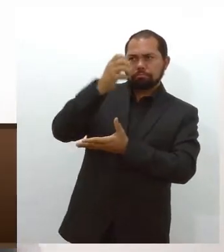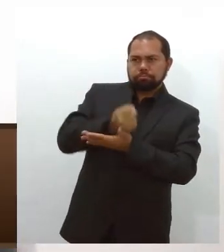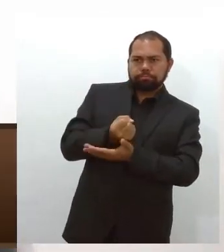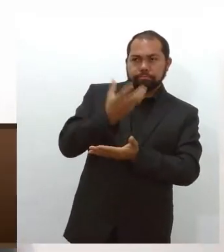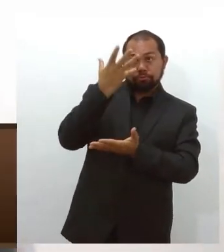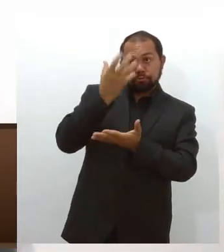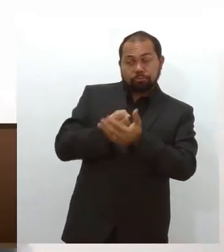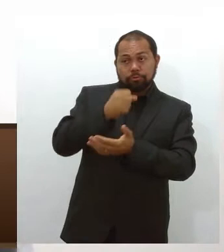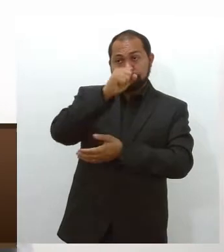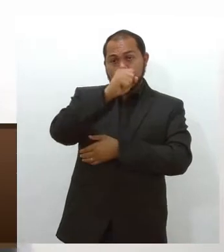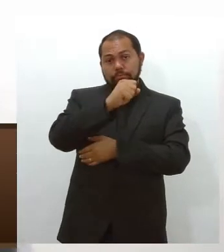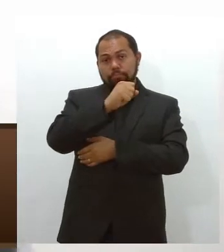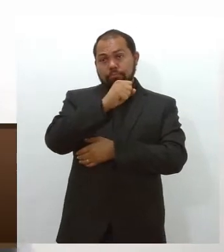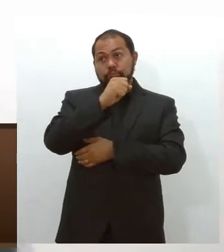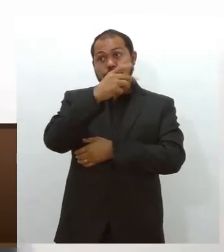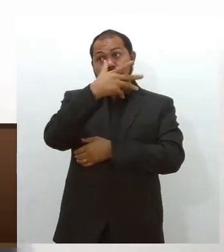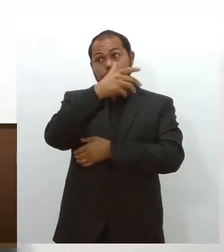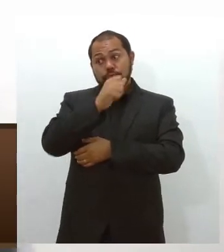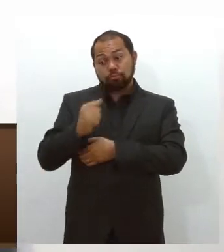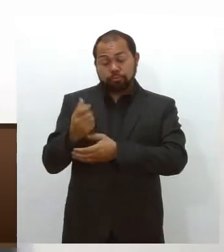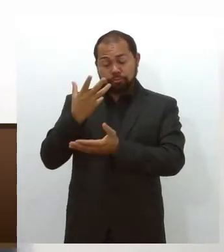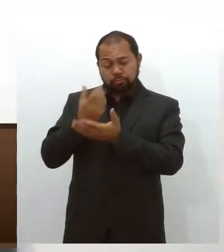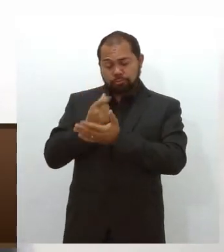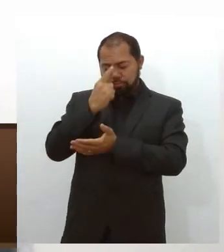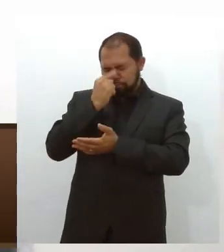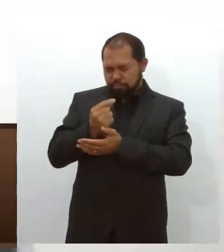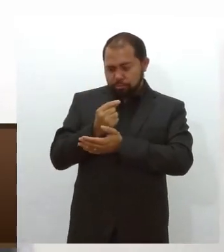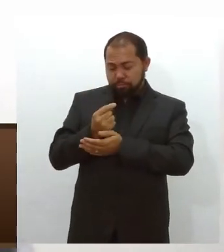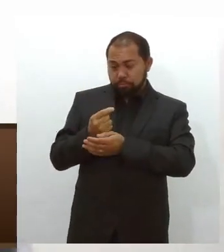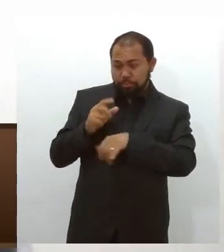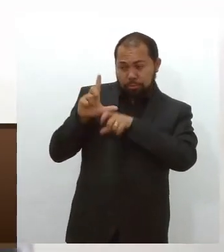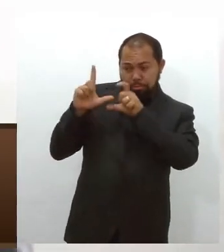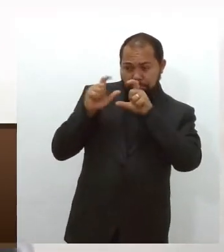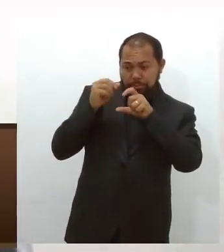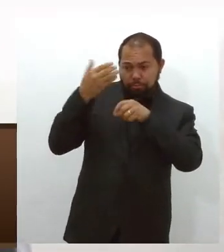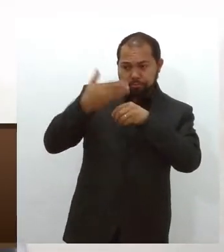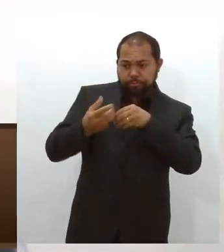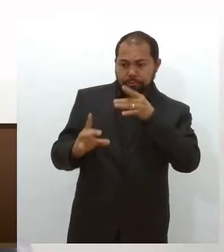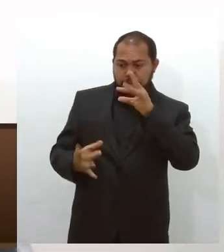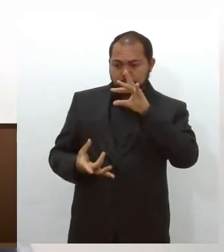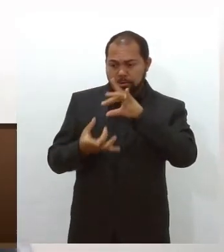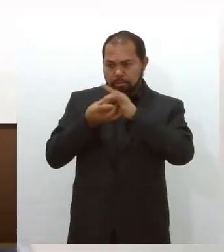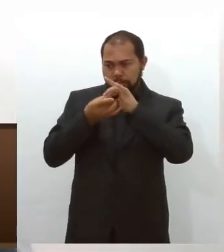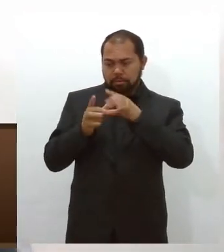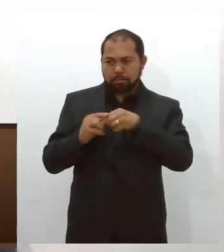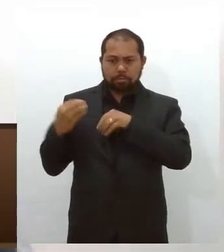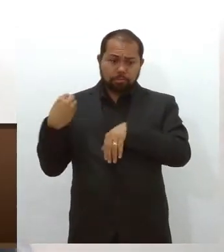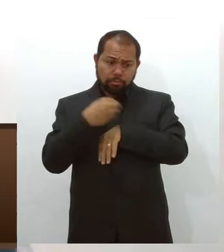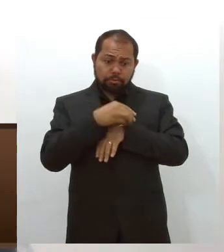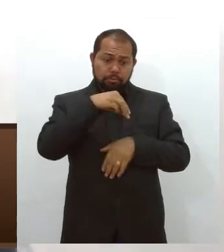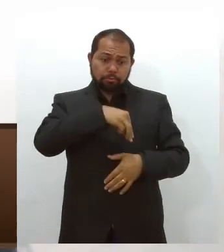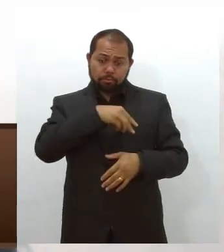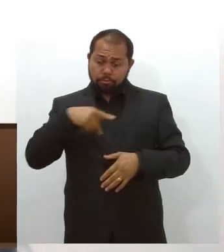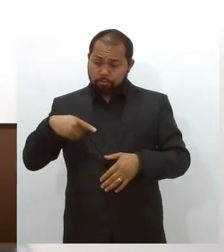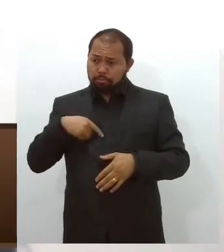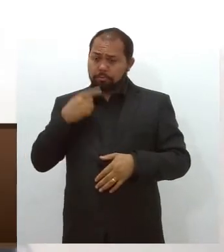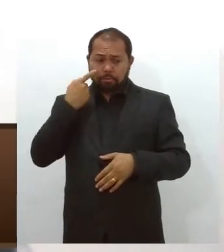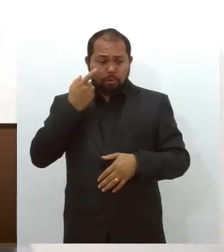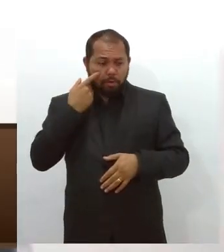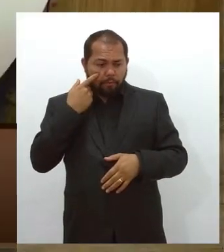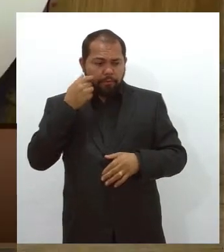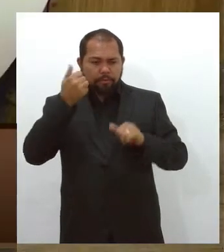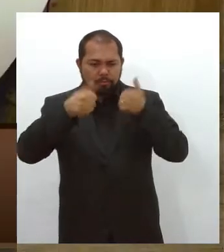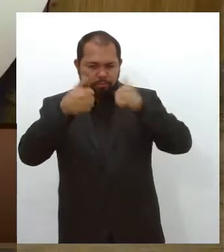a veracidade da denúncia, apure e, eventualmente, entre com um processo criminal na Justiça